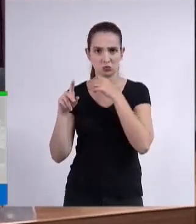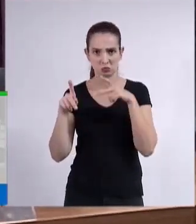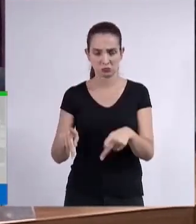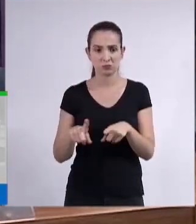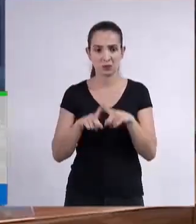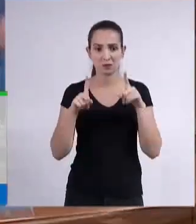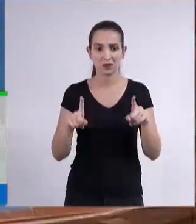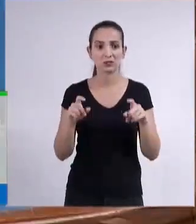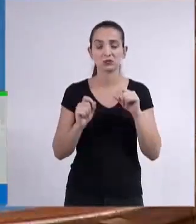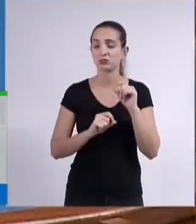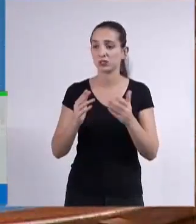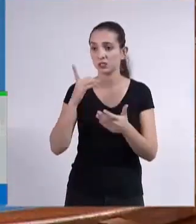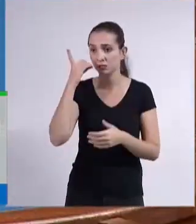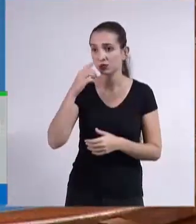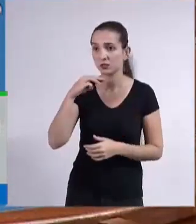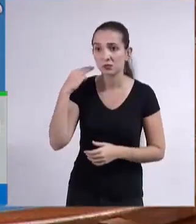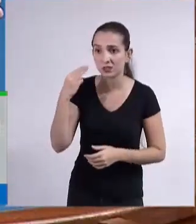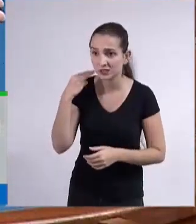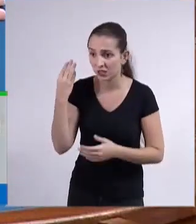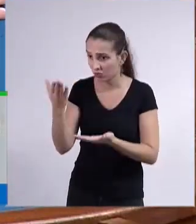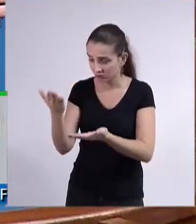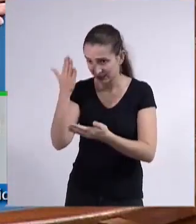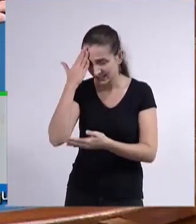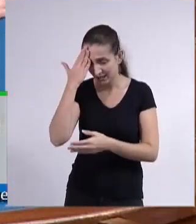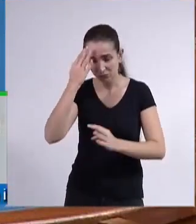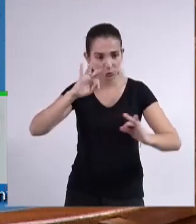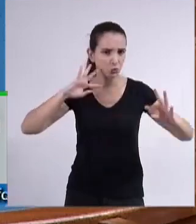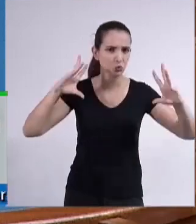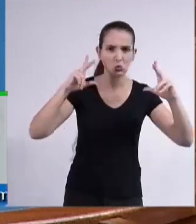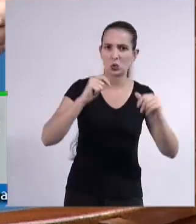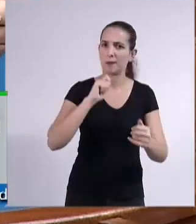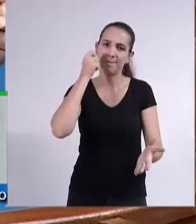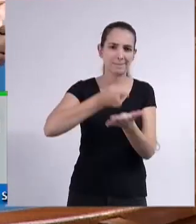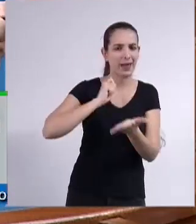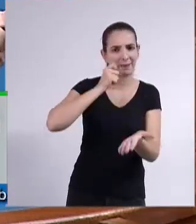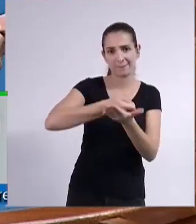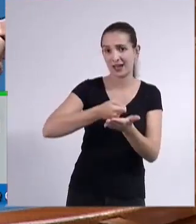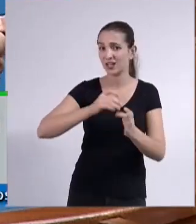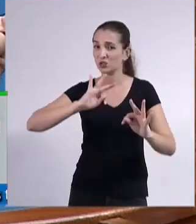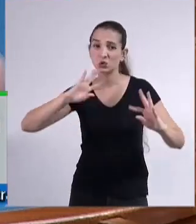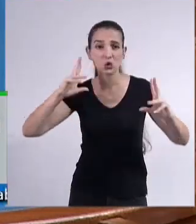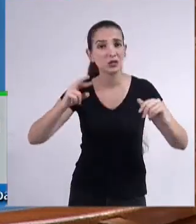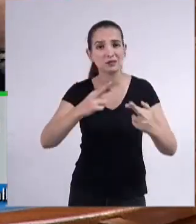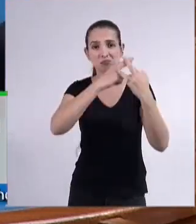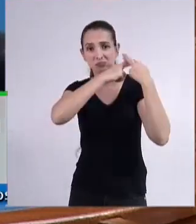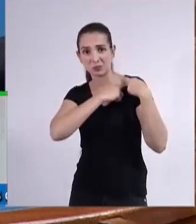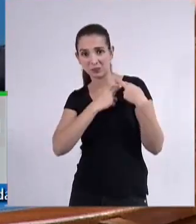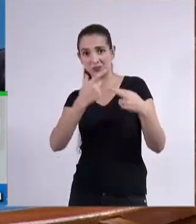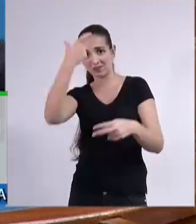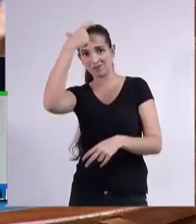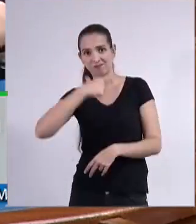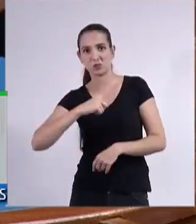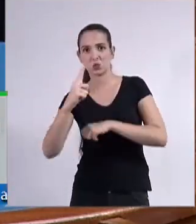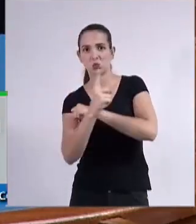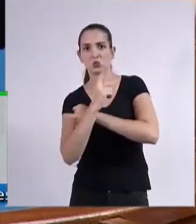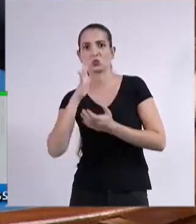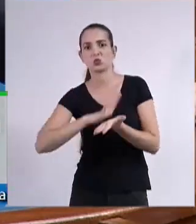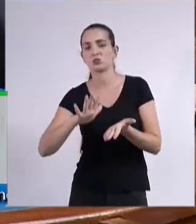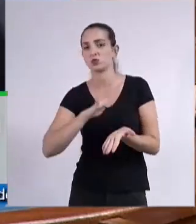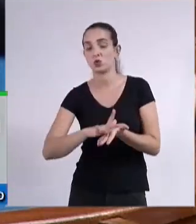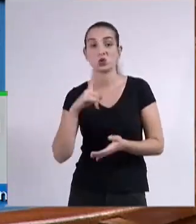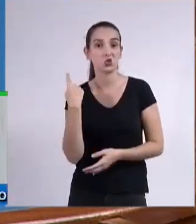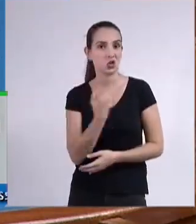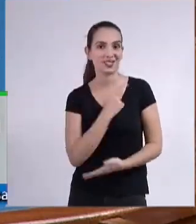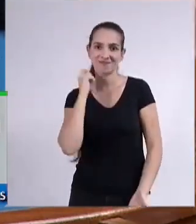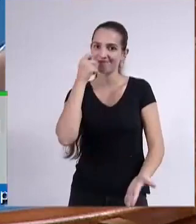Filho, repassado para o consumidor, deputado João Henrique. O custo vai para o consumidor. Então, o governo, por exemplo, ele